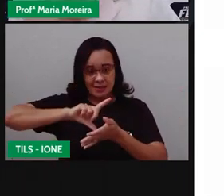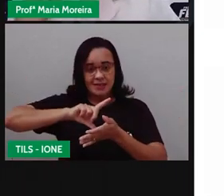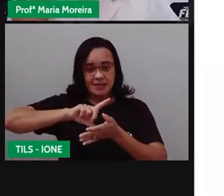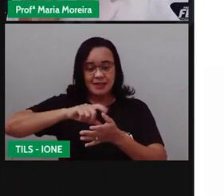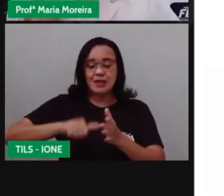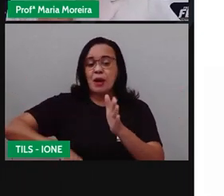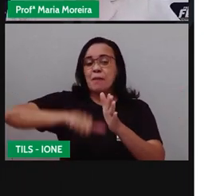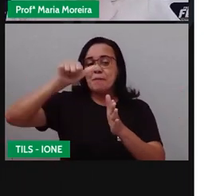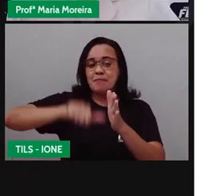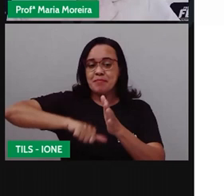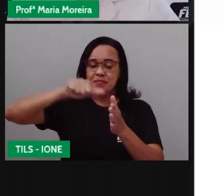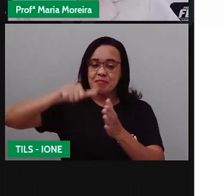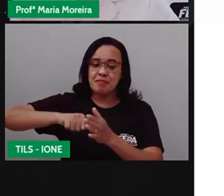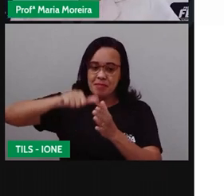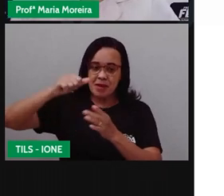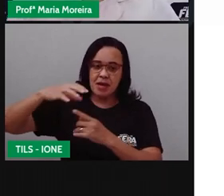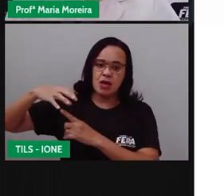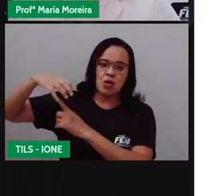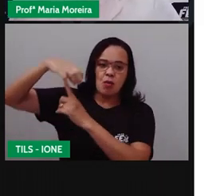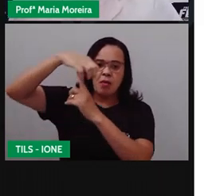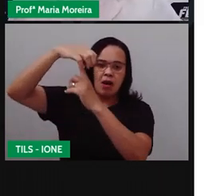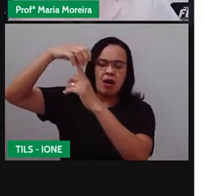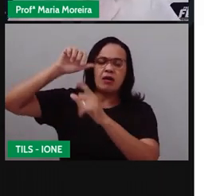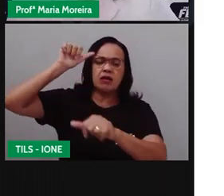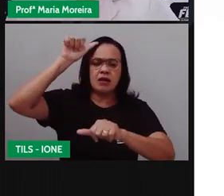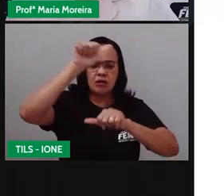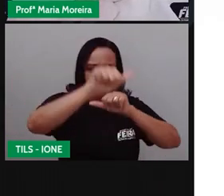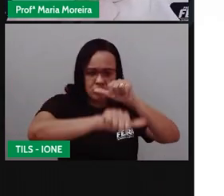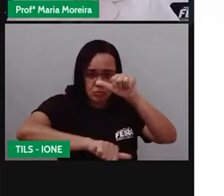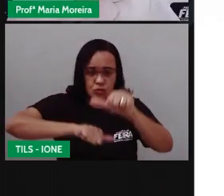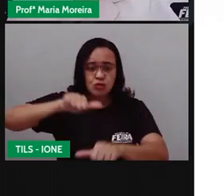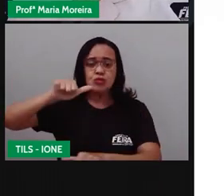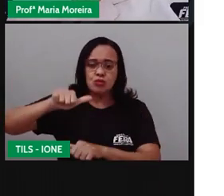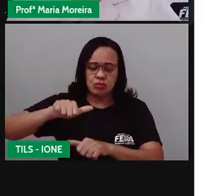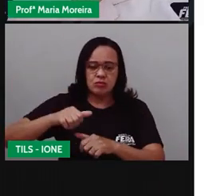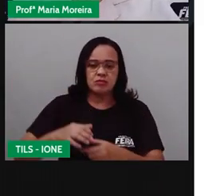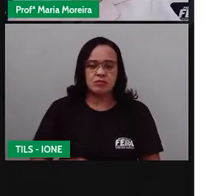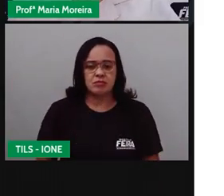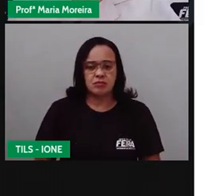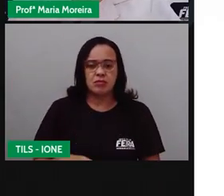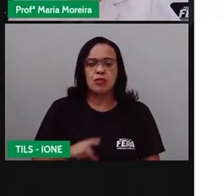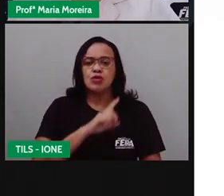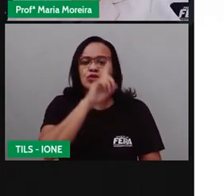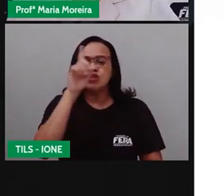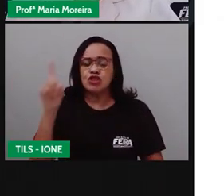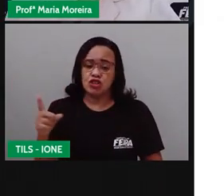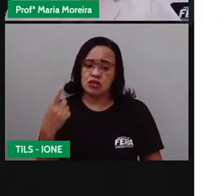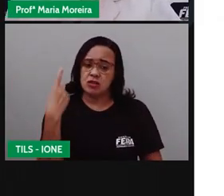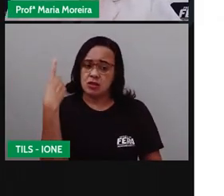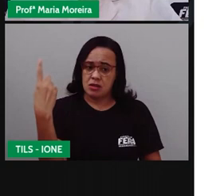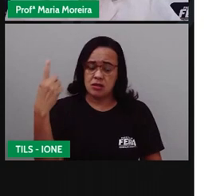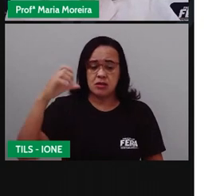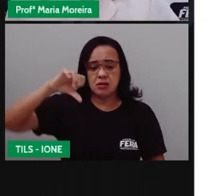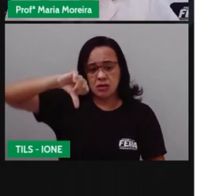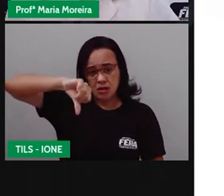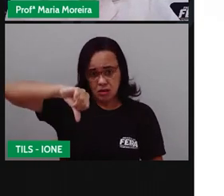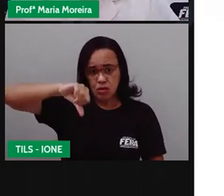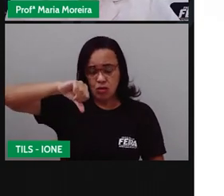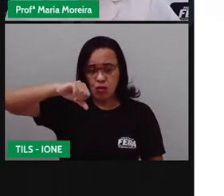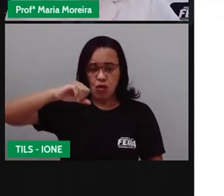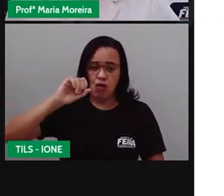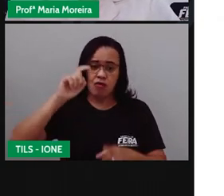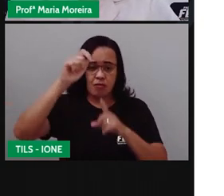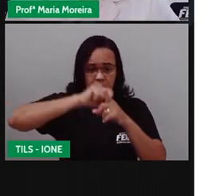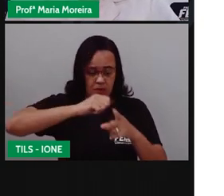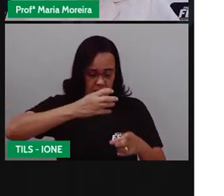os dirigíveis, que a gente vai conhecer aqui também. No dia 19 de outubro de 1901, aos 28